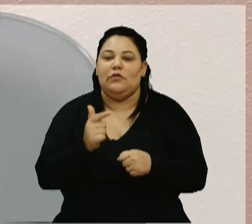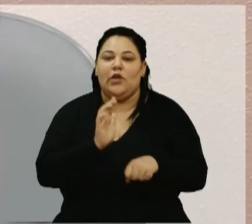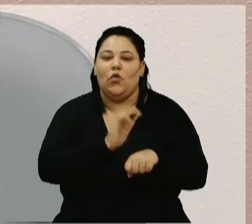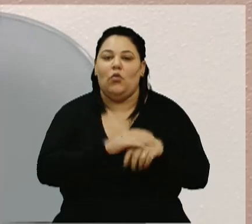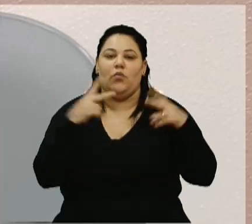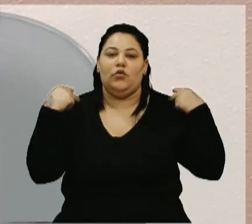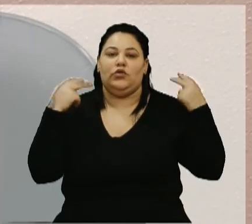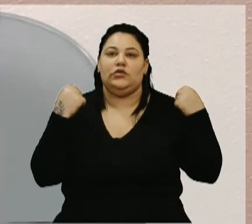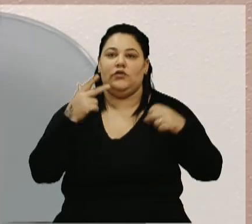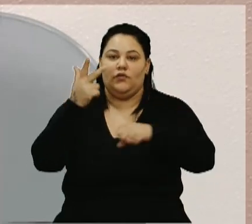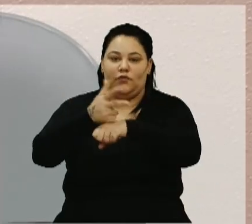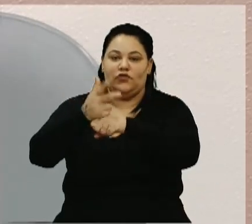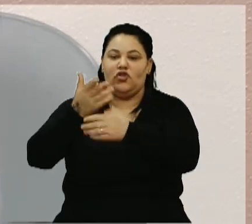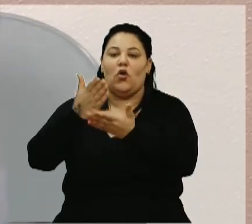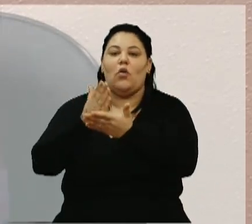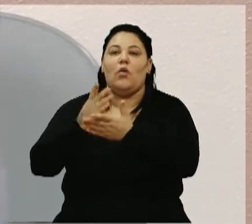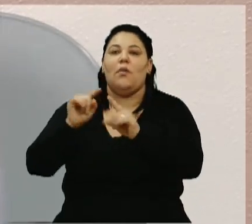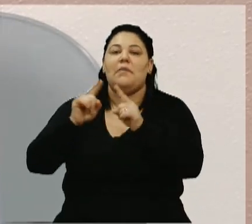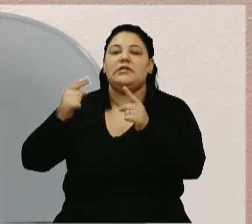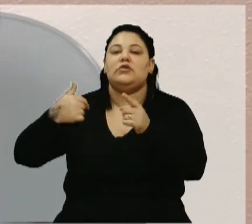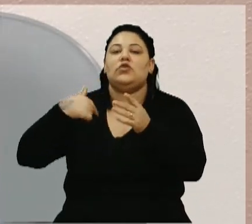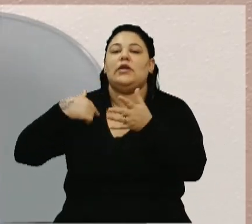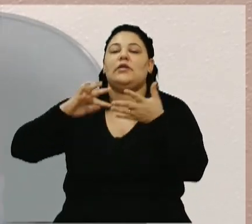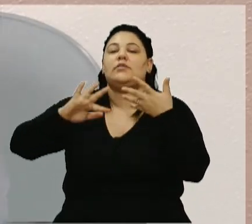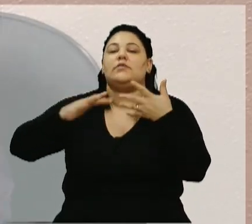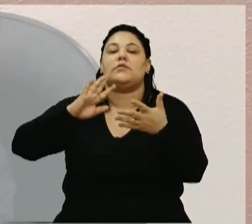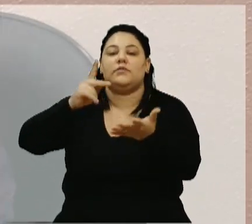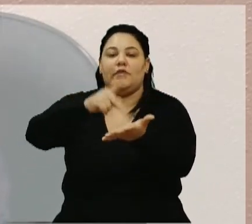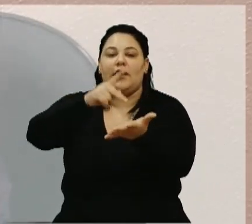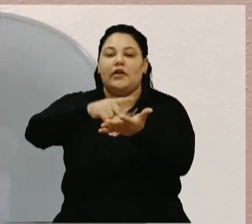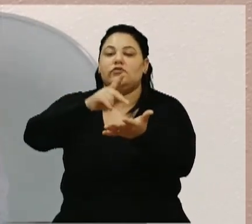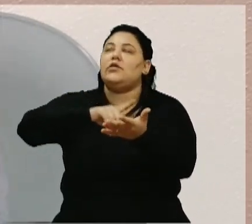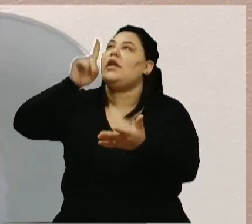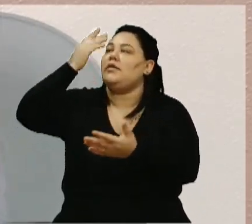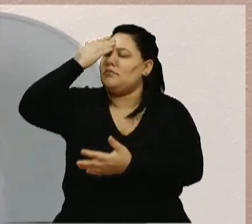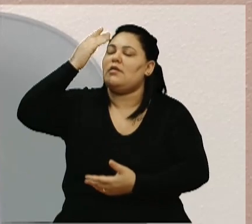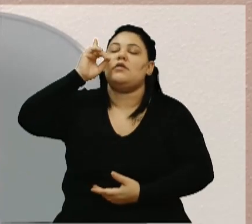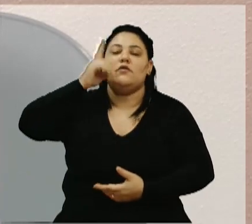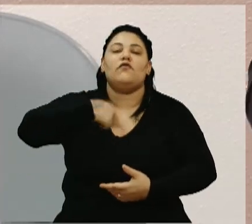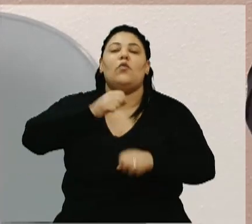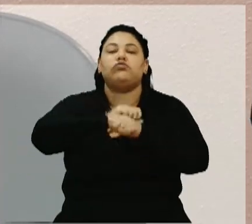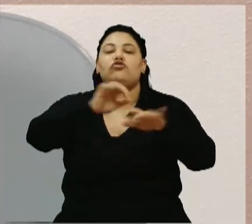claro, o videozinho incomoda, mas eu estou aqui pela transparência. Graças a Deus, vou divulgar